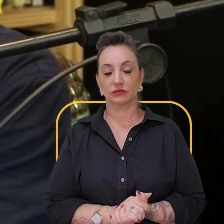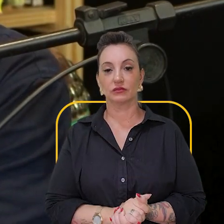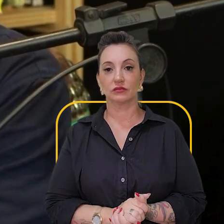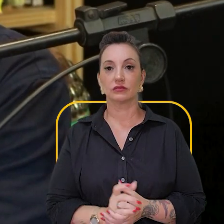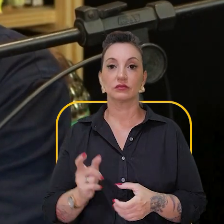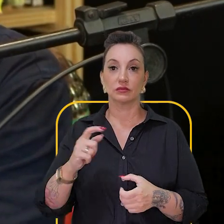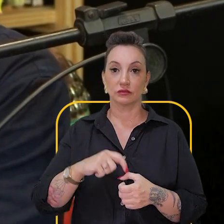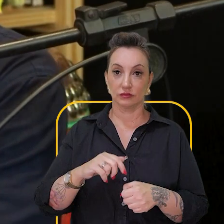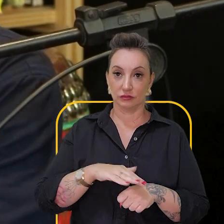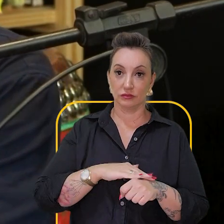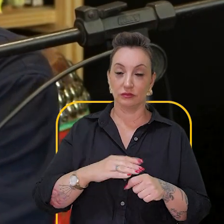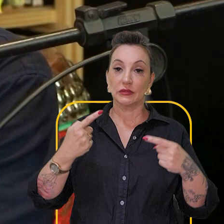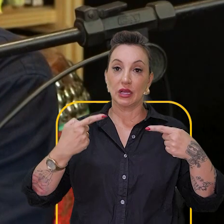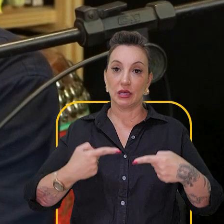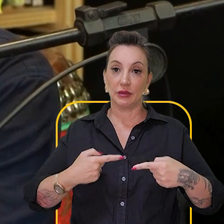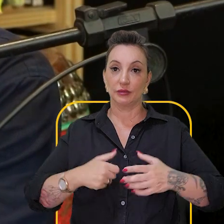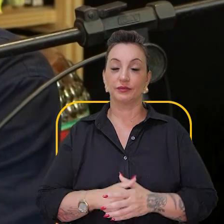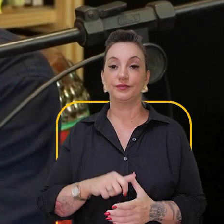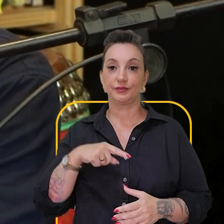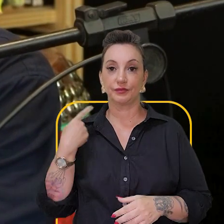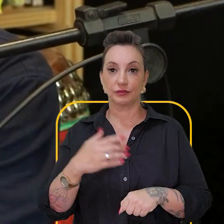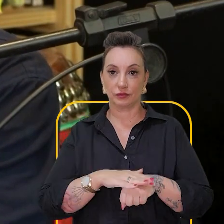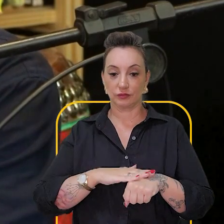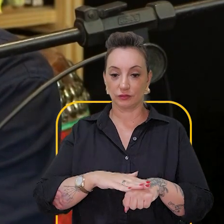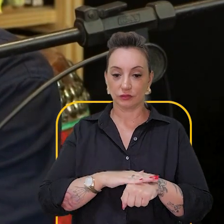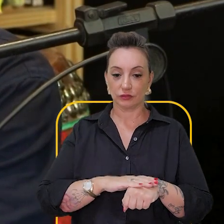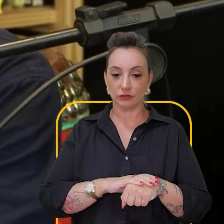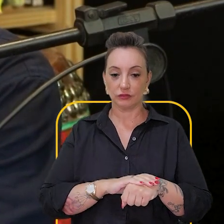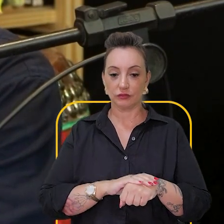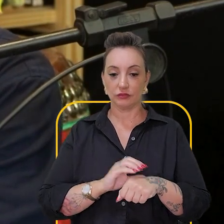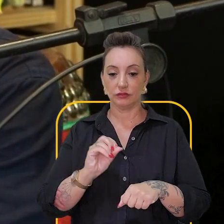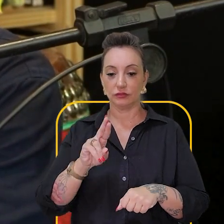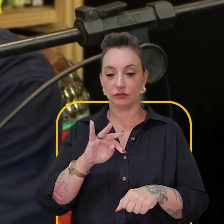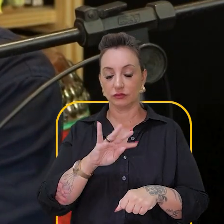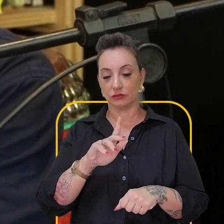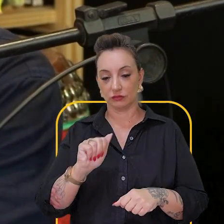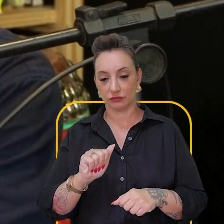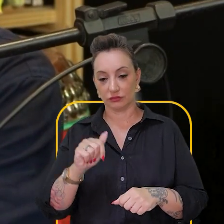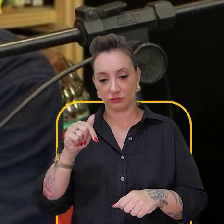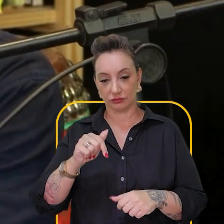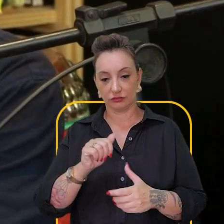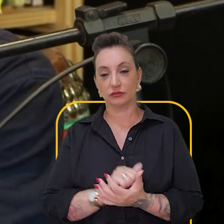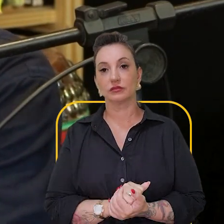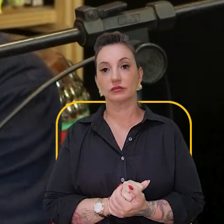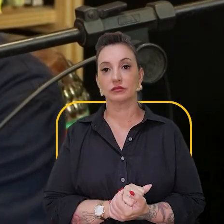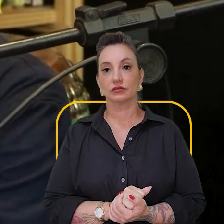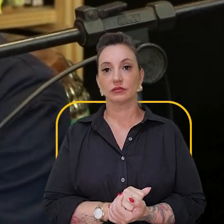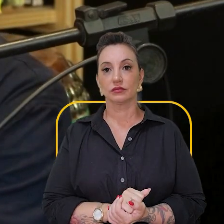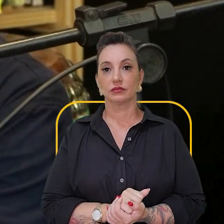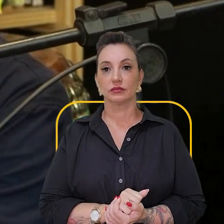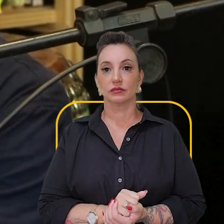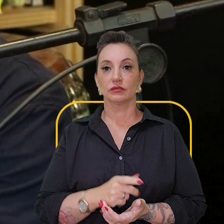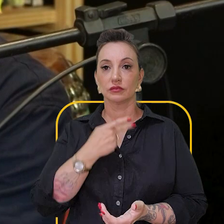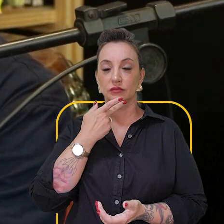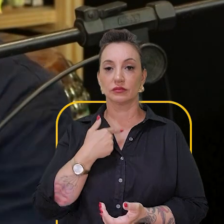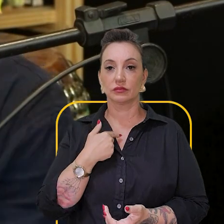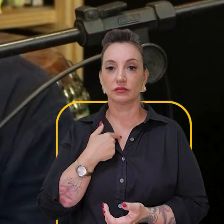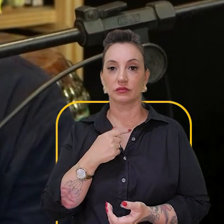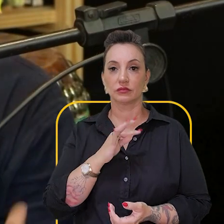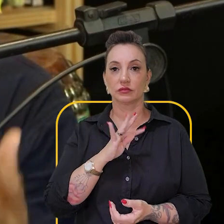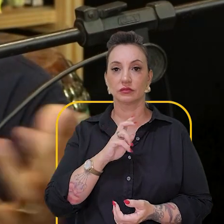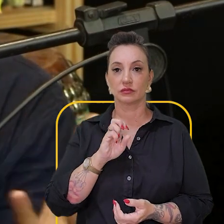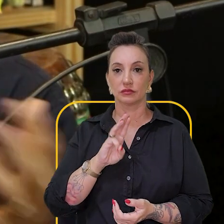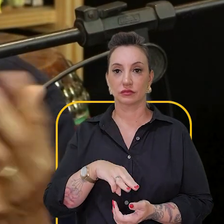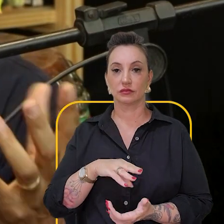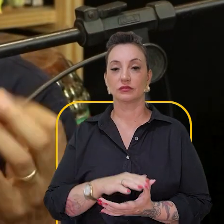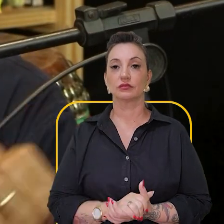e acho que até para quem não não tem essa dimensão né de como era de como era as competições né a gente